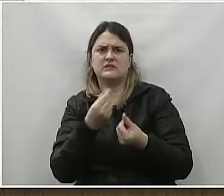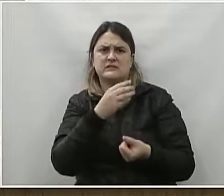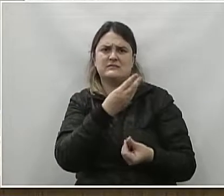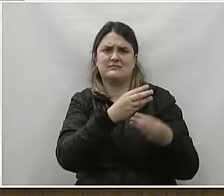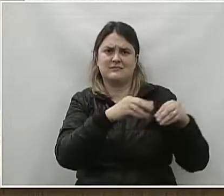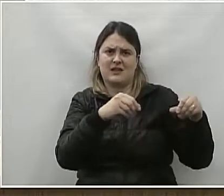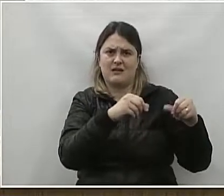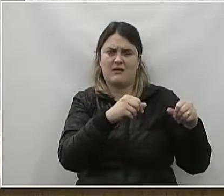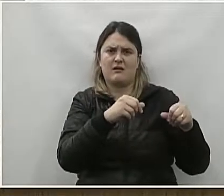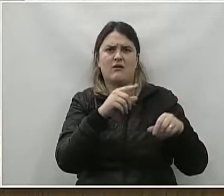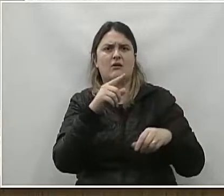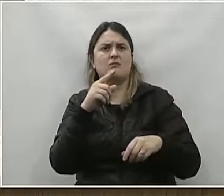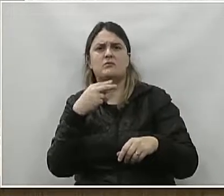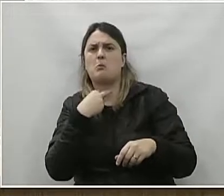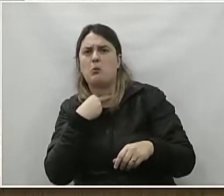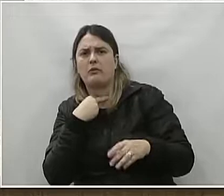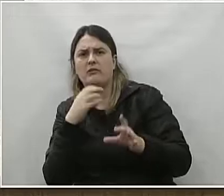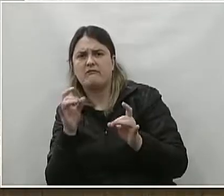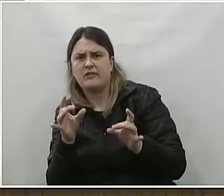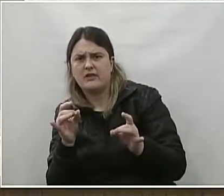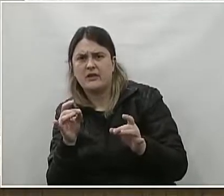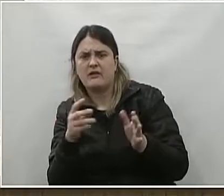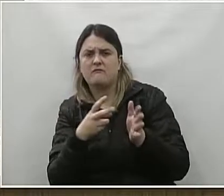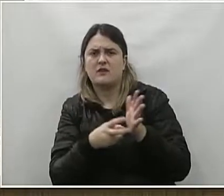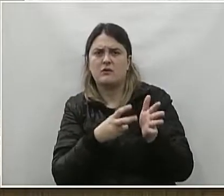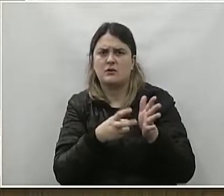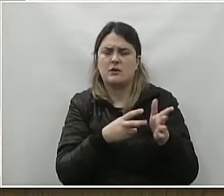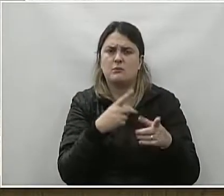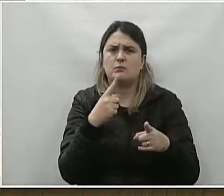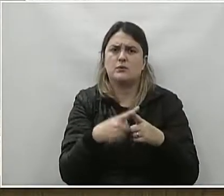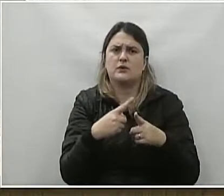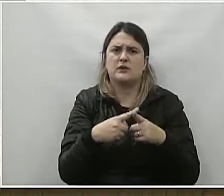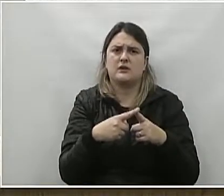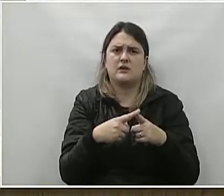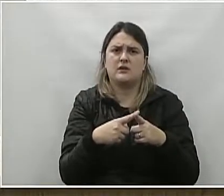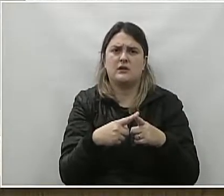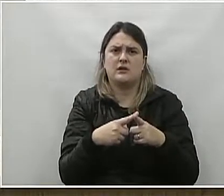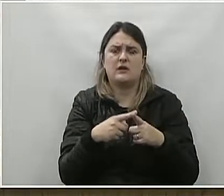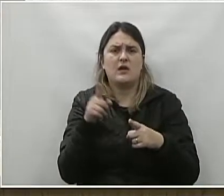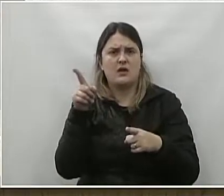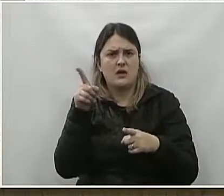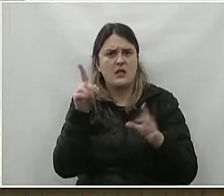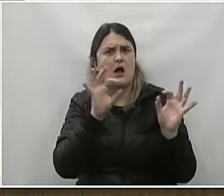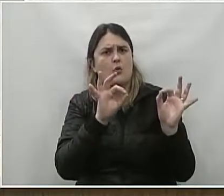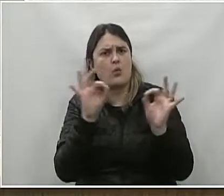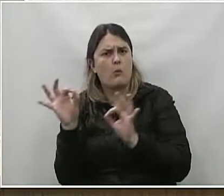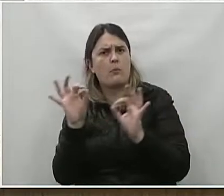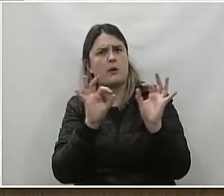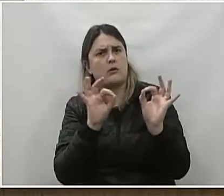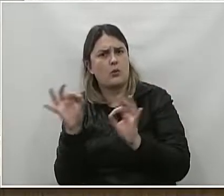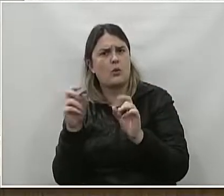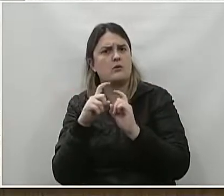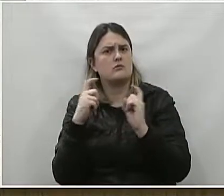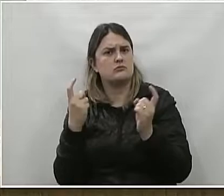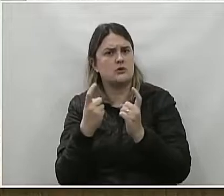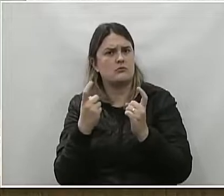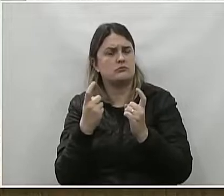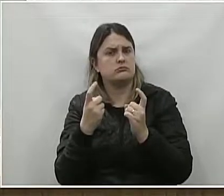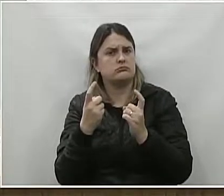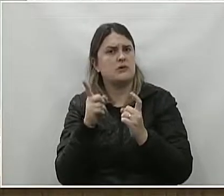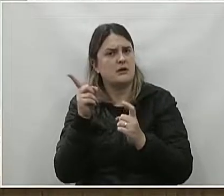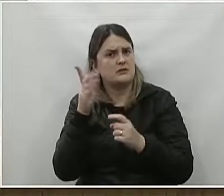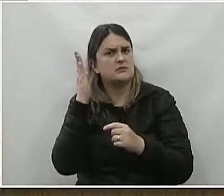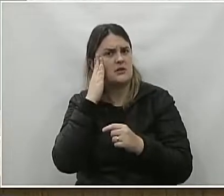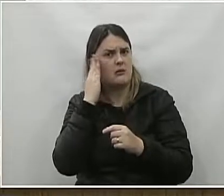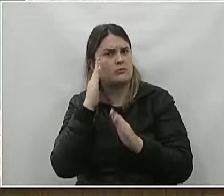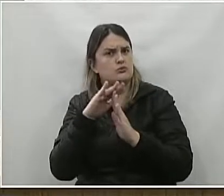e horas está falando que não pode vender o ferroviário, que ele estava a par de tudo isso que estava acontecendo.